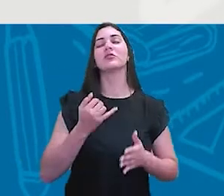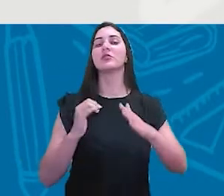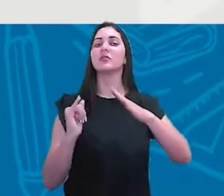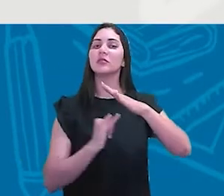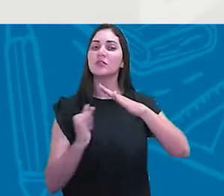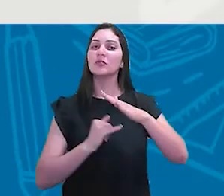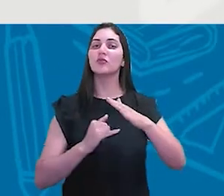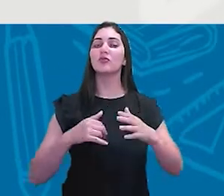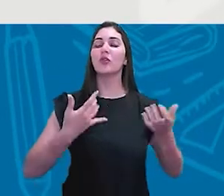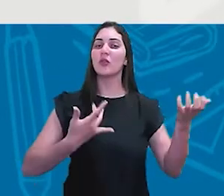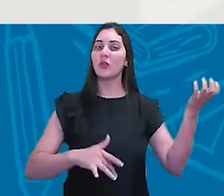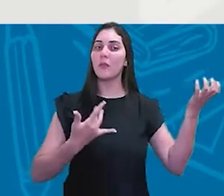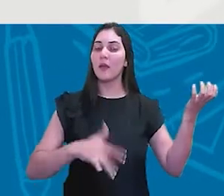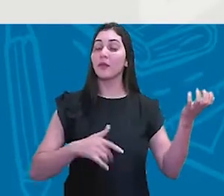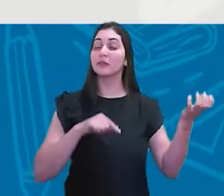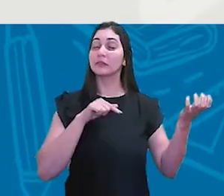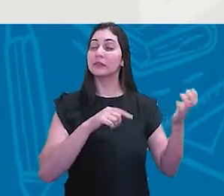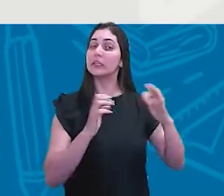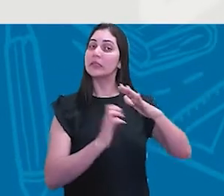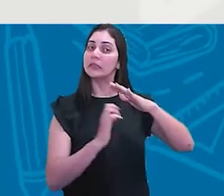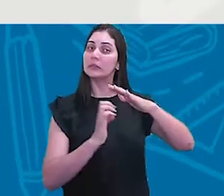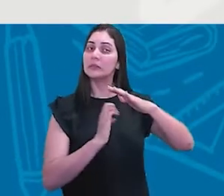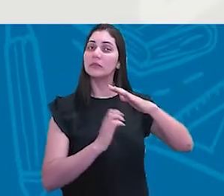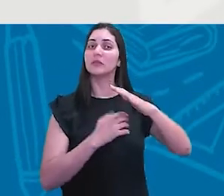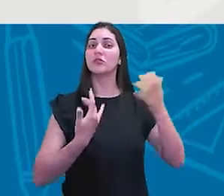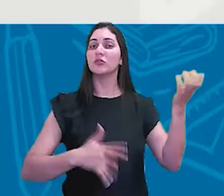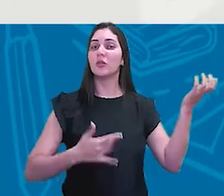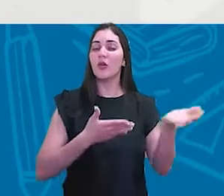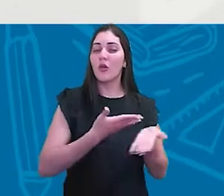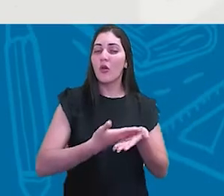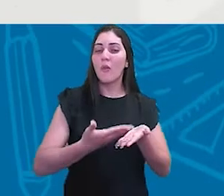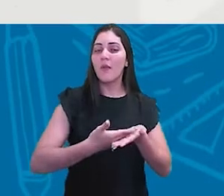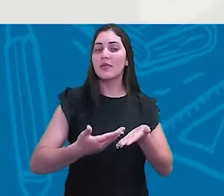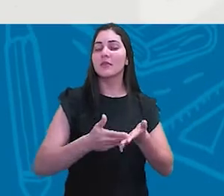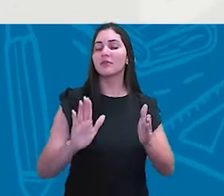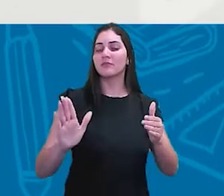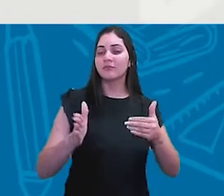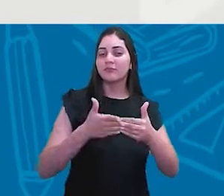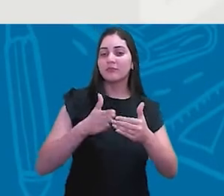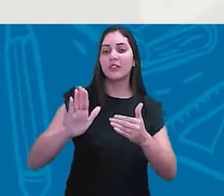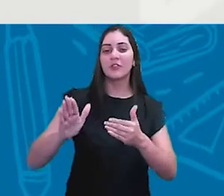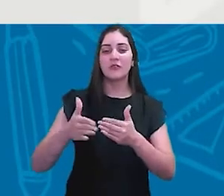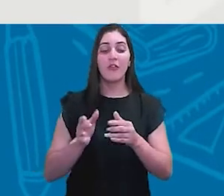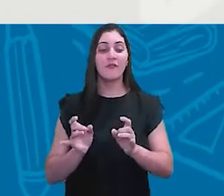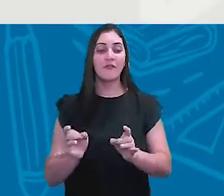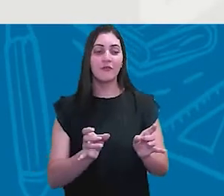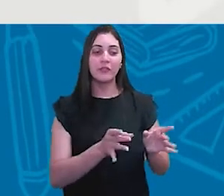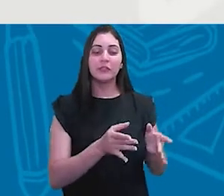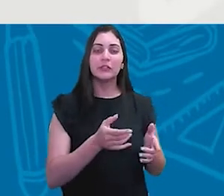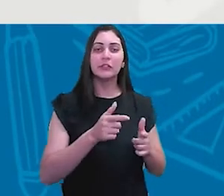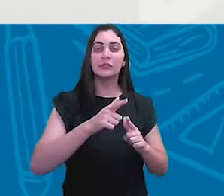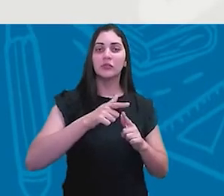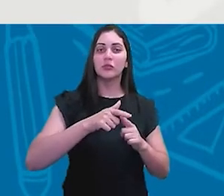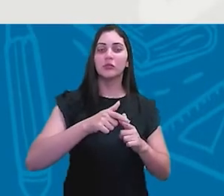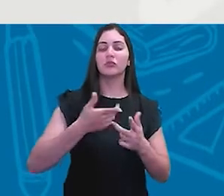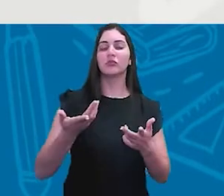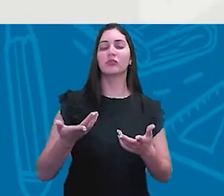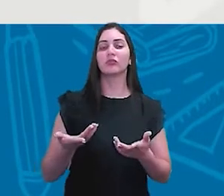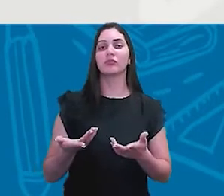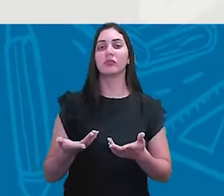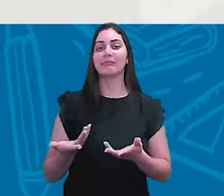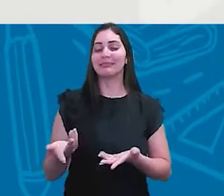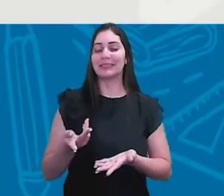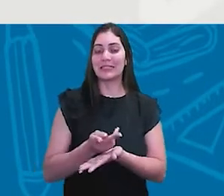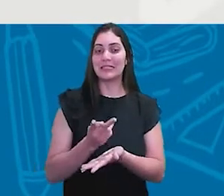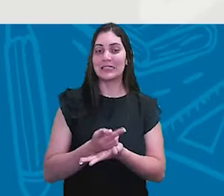quebrar, né? Começaram a quebrar, começaram a ter que fechar, vender as coisas. Então, nem sempre o